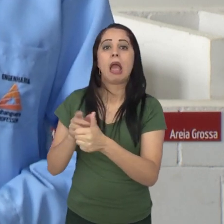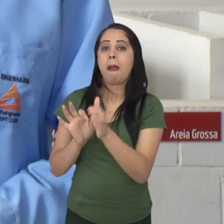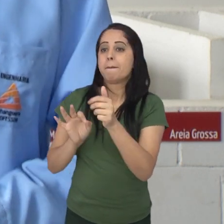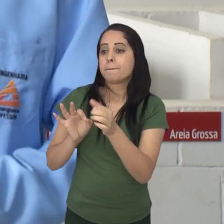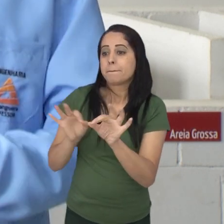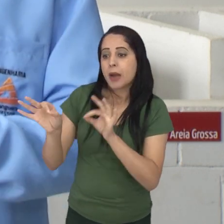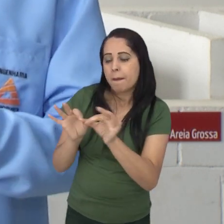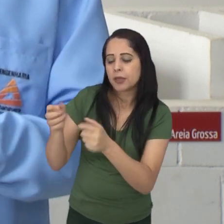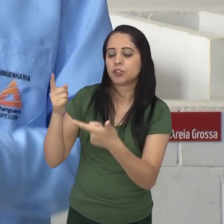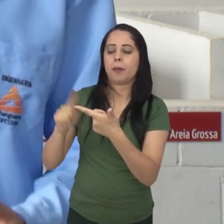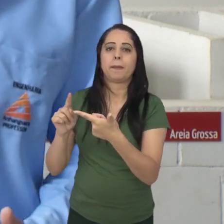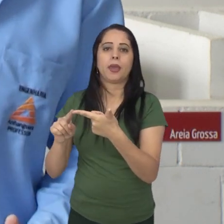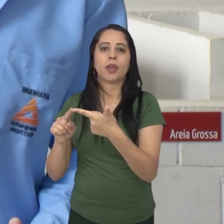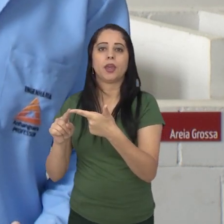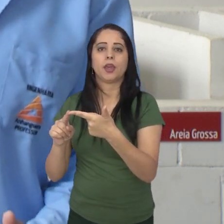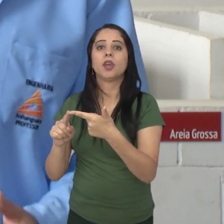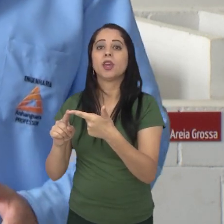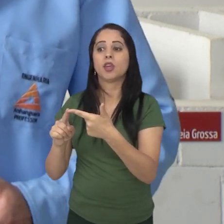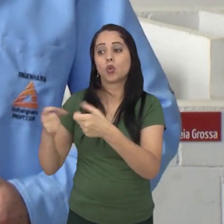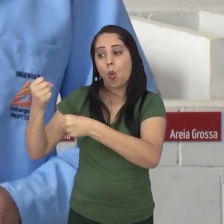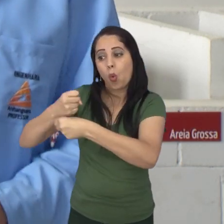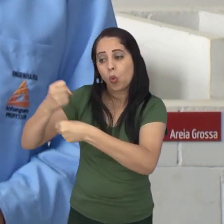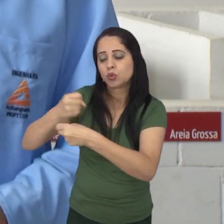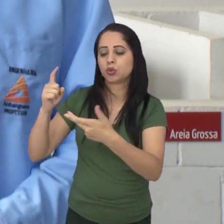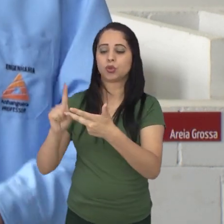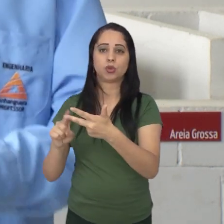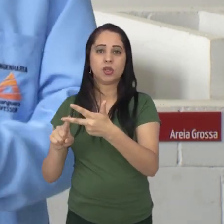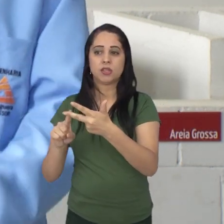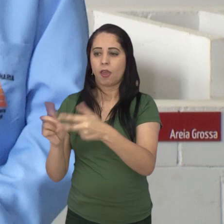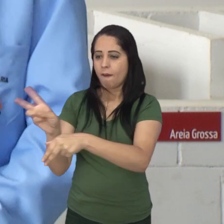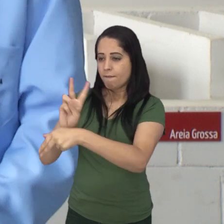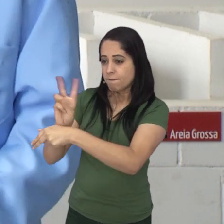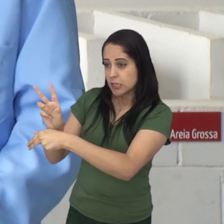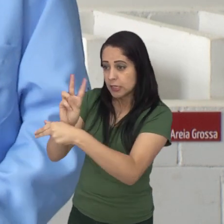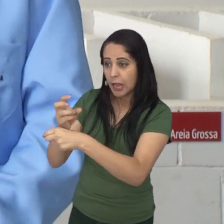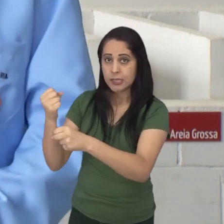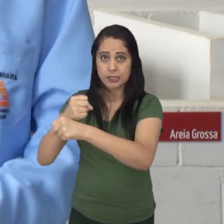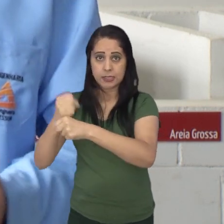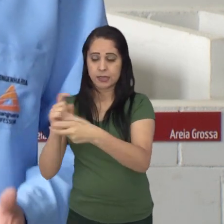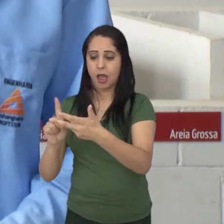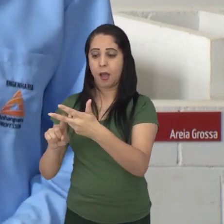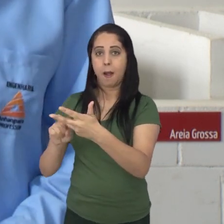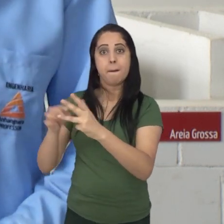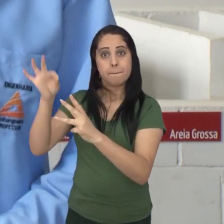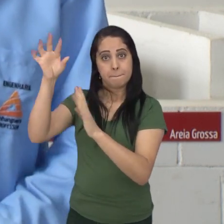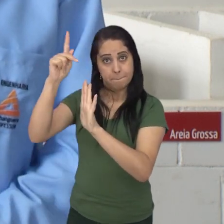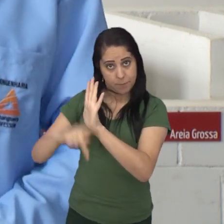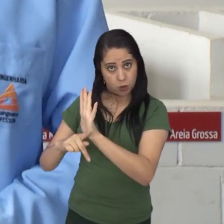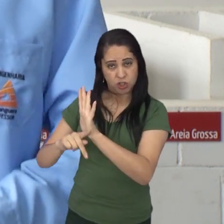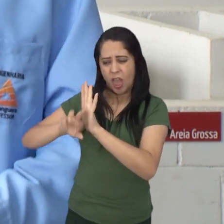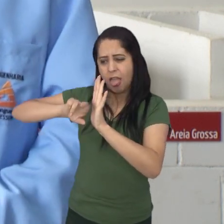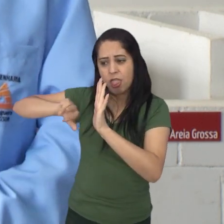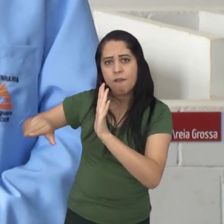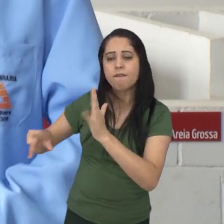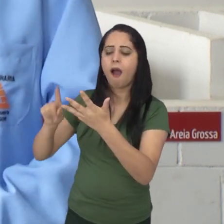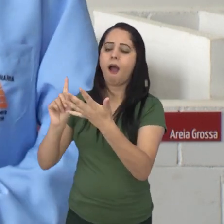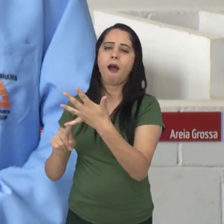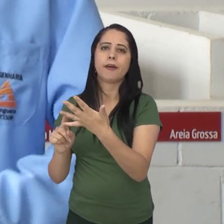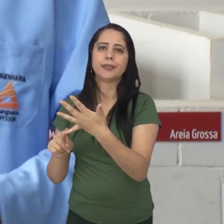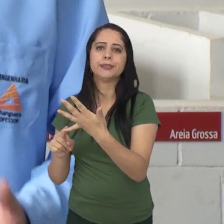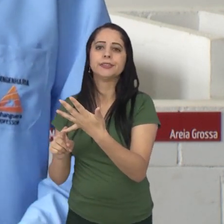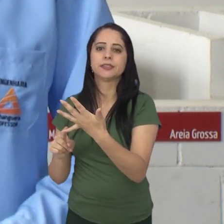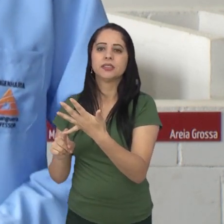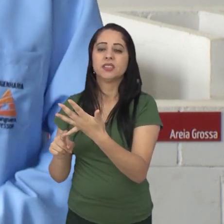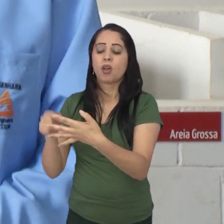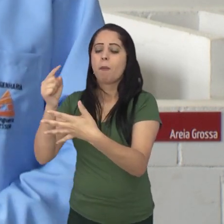trabalhar com planejamento, ele pode trabalhar com execução de obras, fiscalização de obras, projetos,